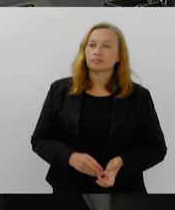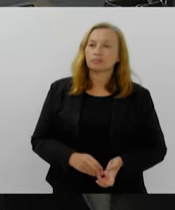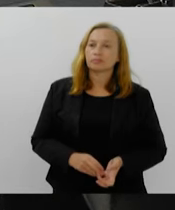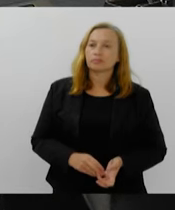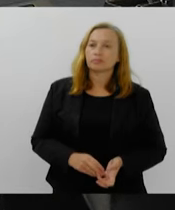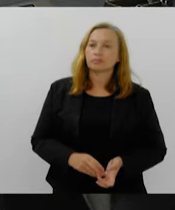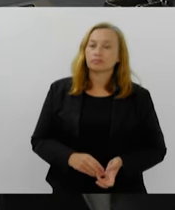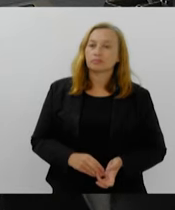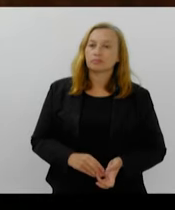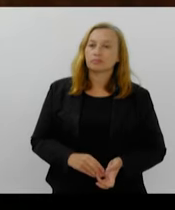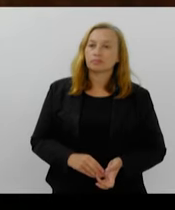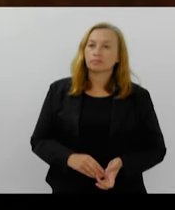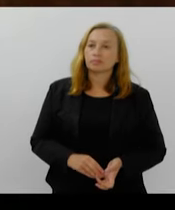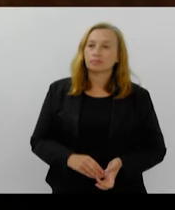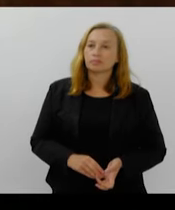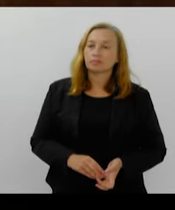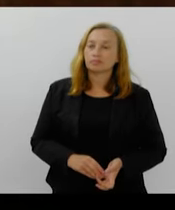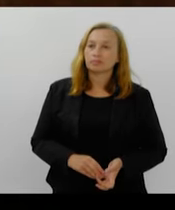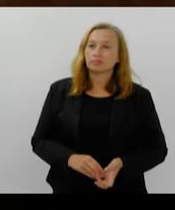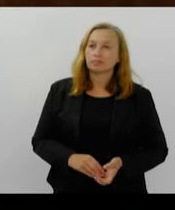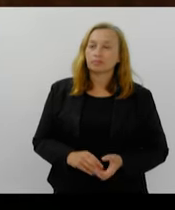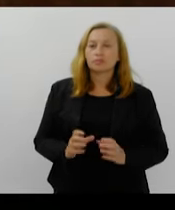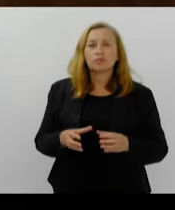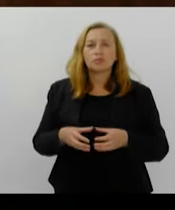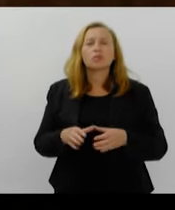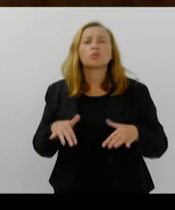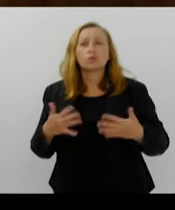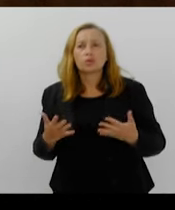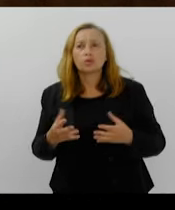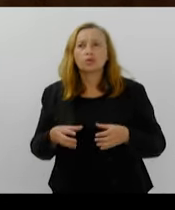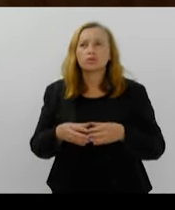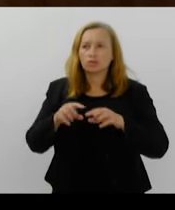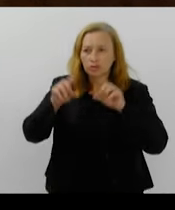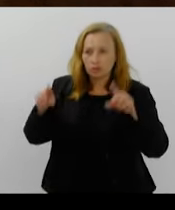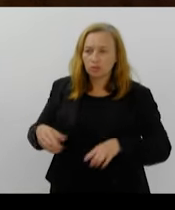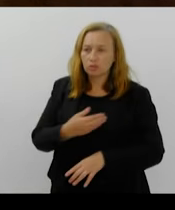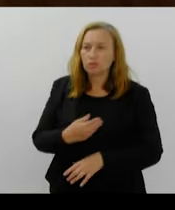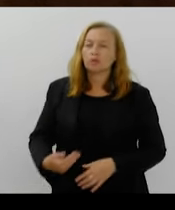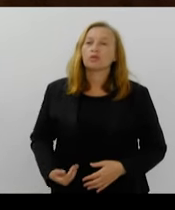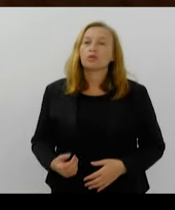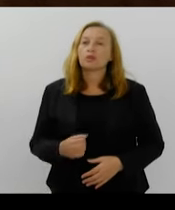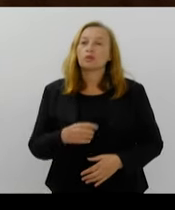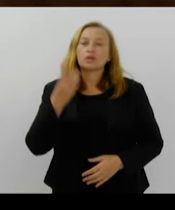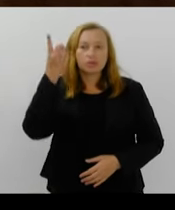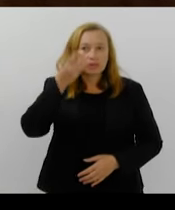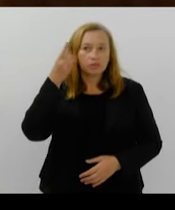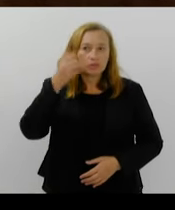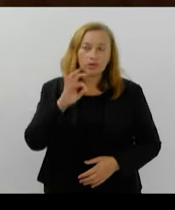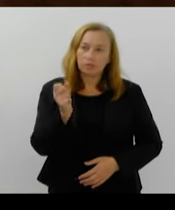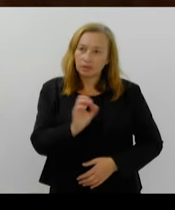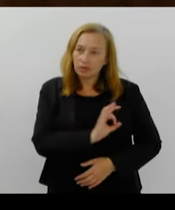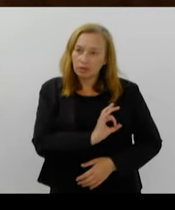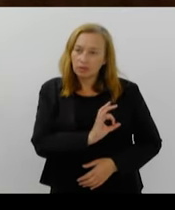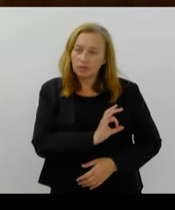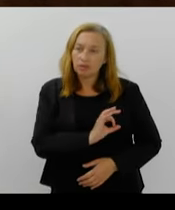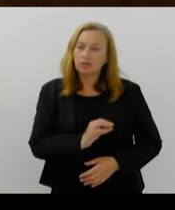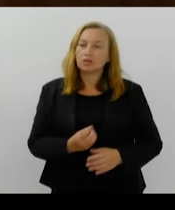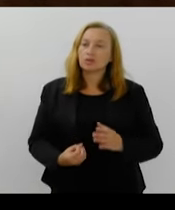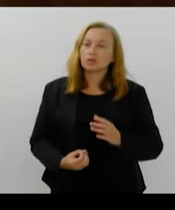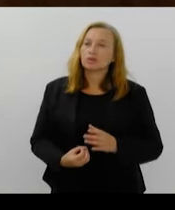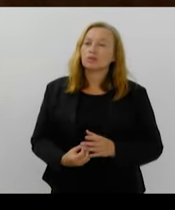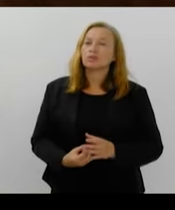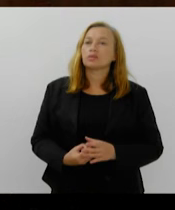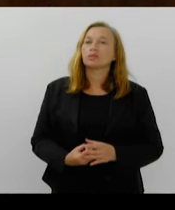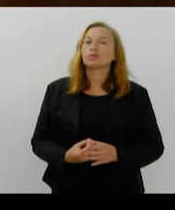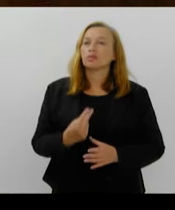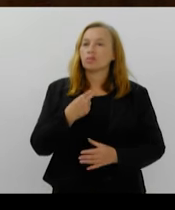favor presidente Qual a comissão servidores públicos da deputada Marta Rocha autora é no